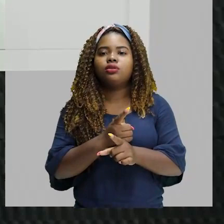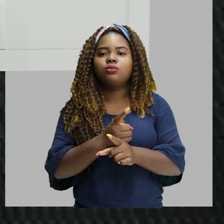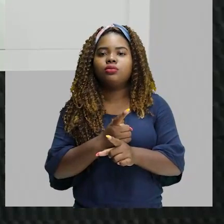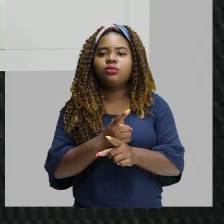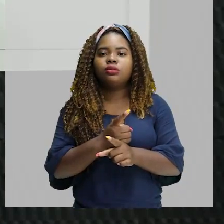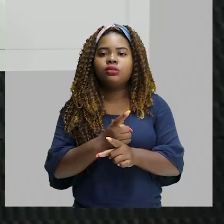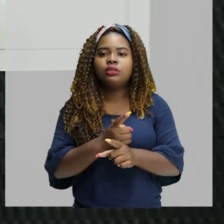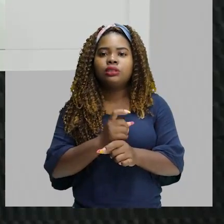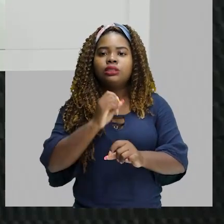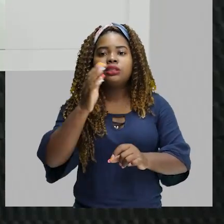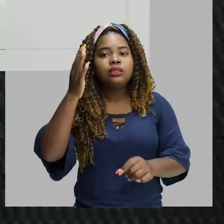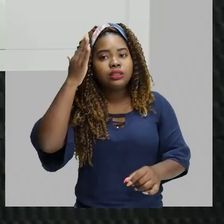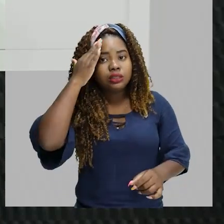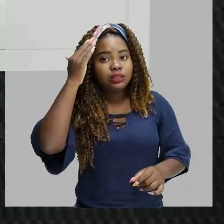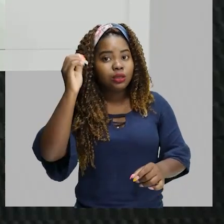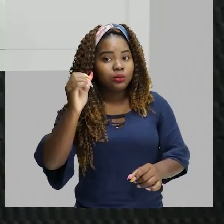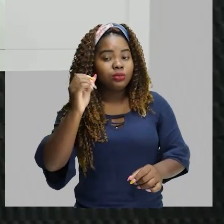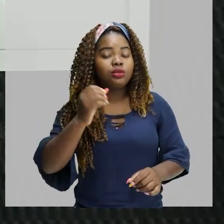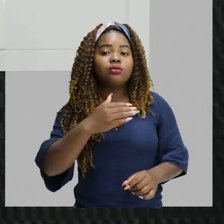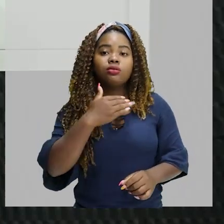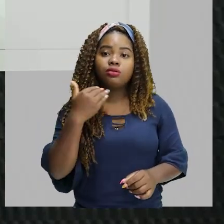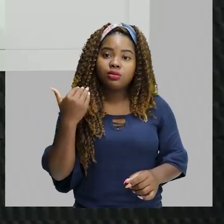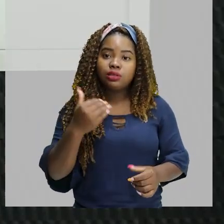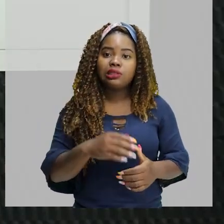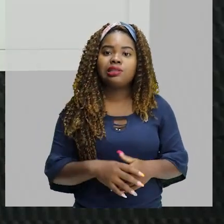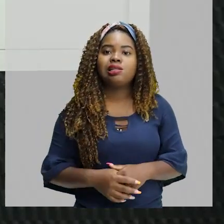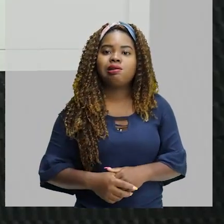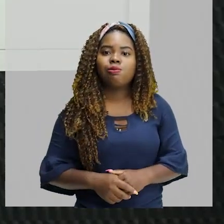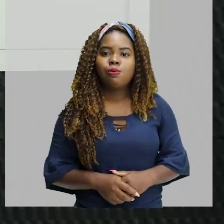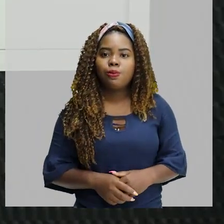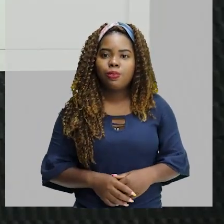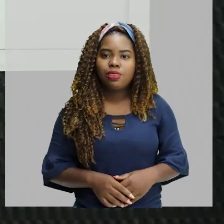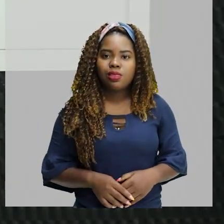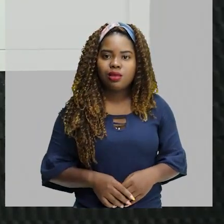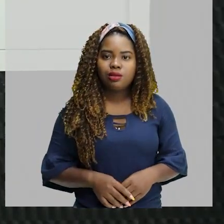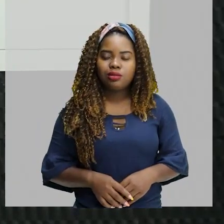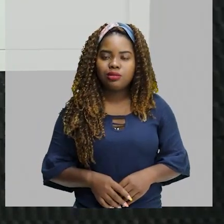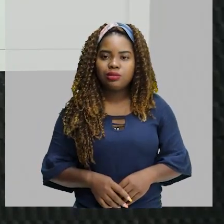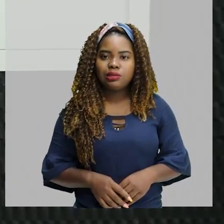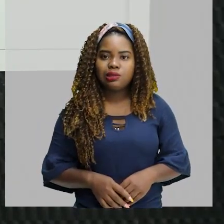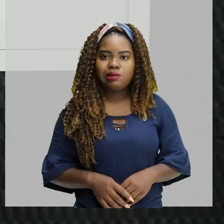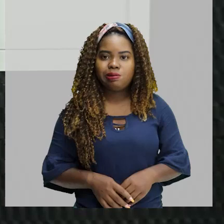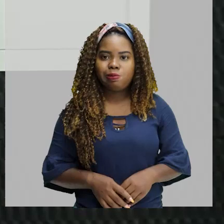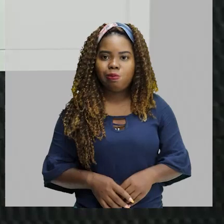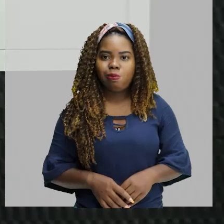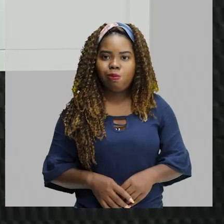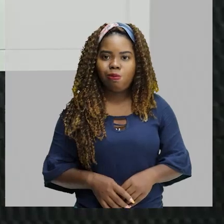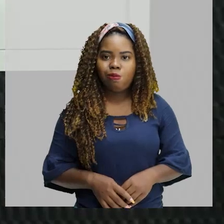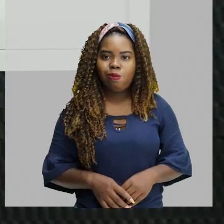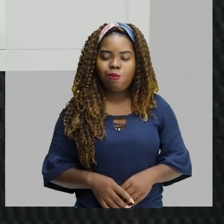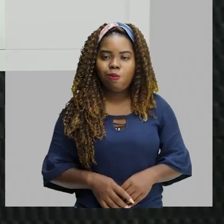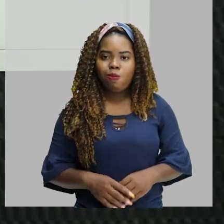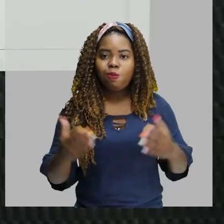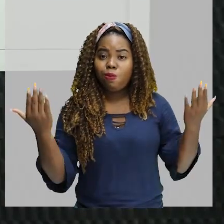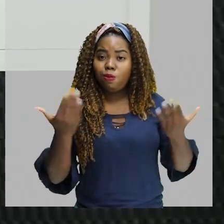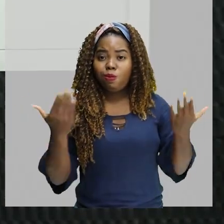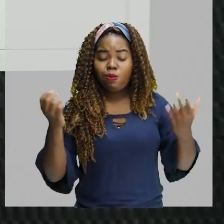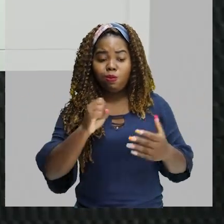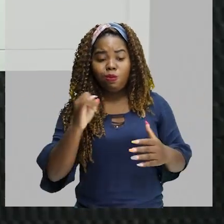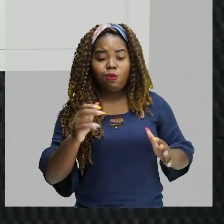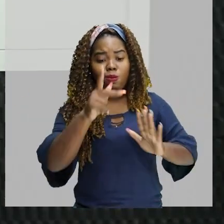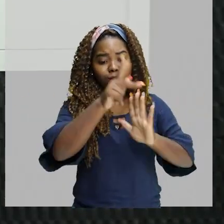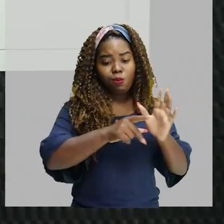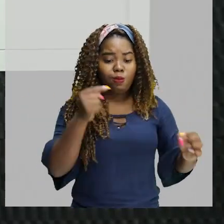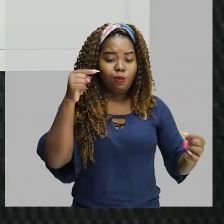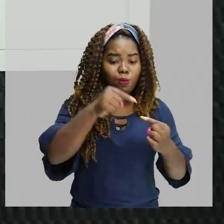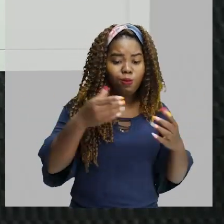existência, ou como vocês chamam, da morte. Tá? Agora, se eu tenho projeto, se eu tenho